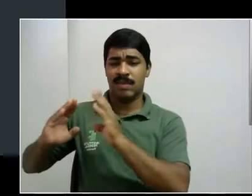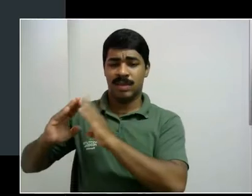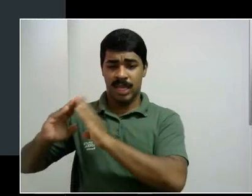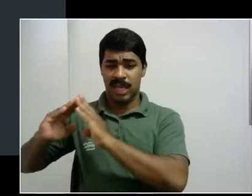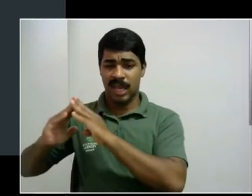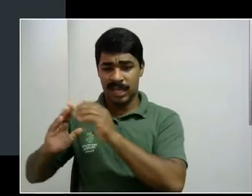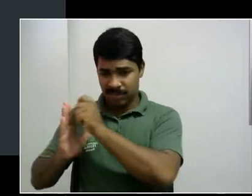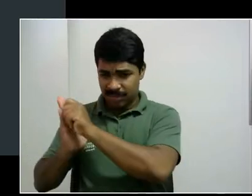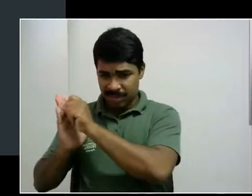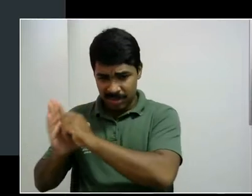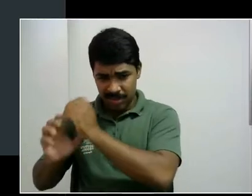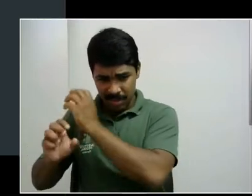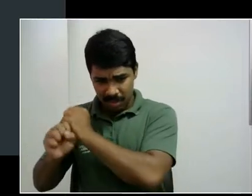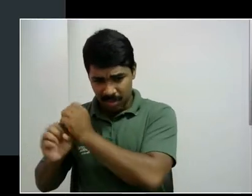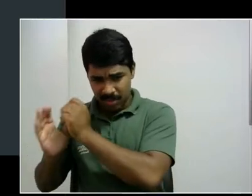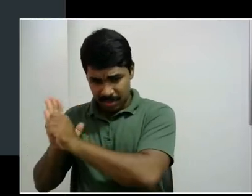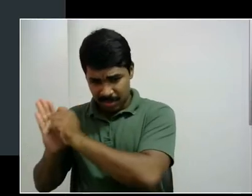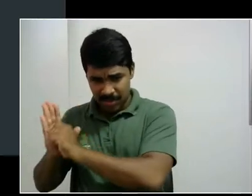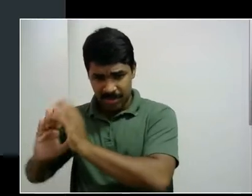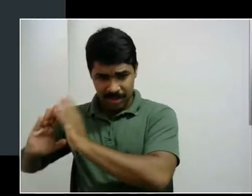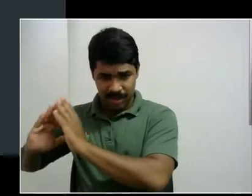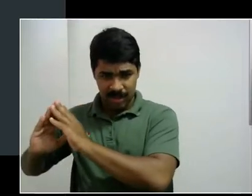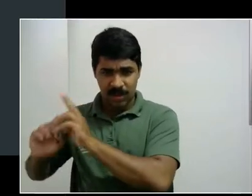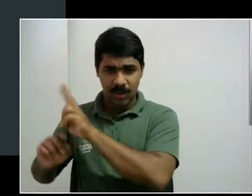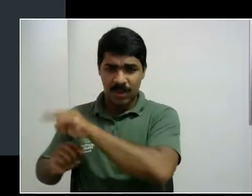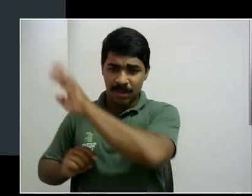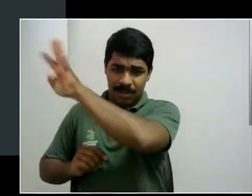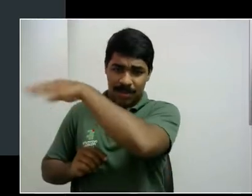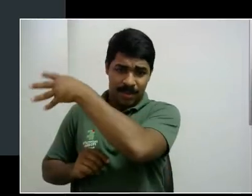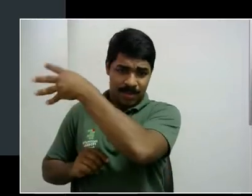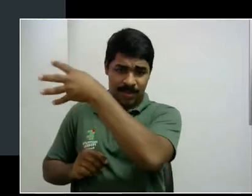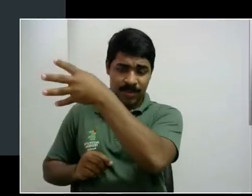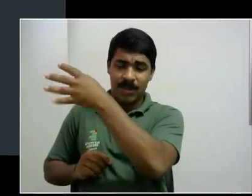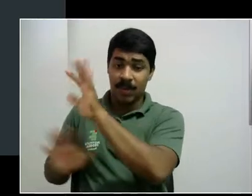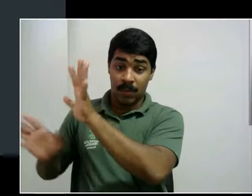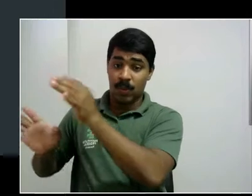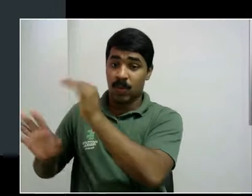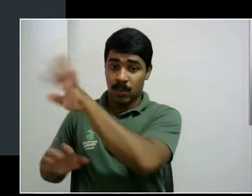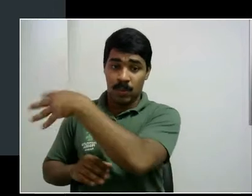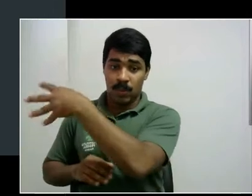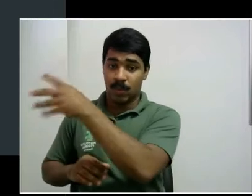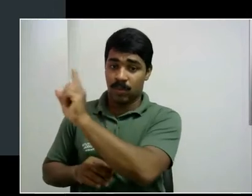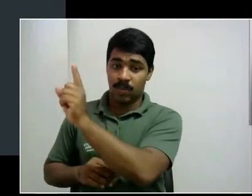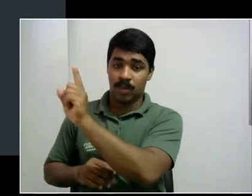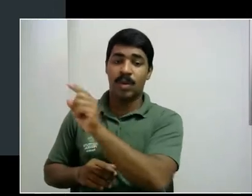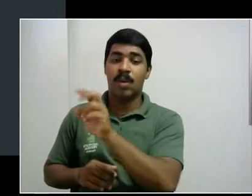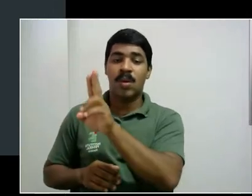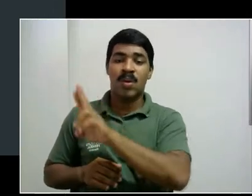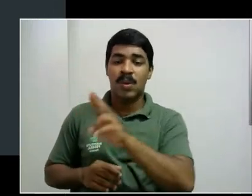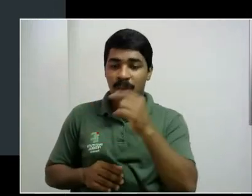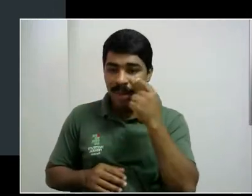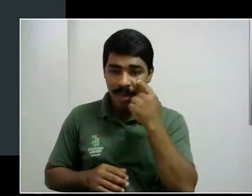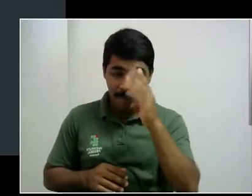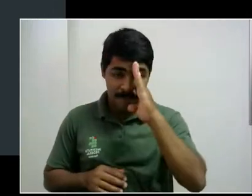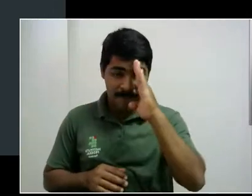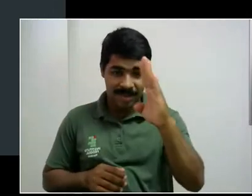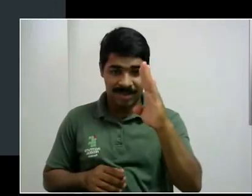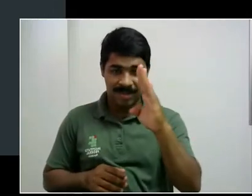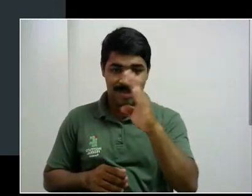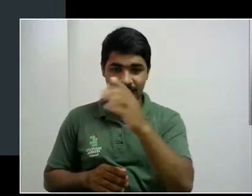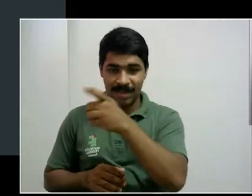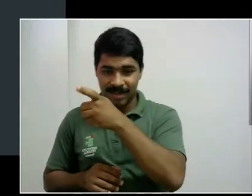com calma. Esses dois gráficos usando o método da tabela. O método da tabela não, perdão. Usando esses pontos importantes e comparem,